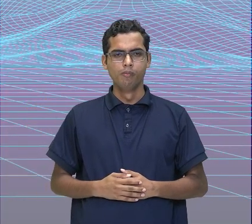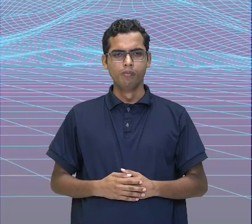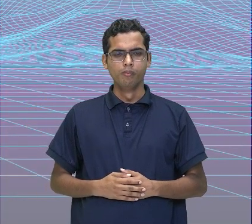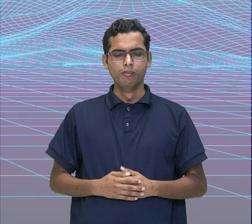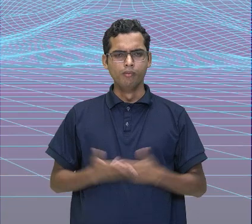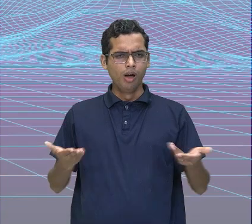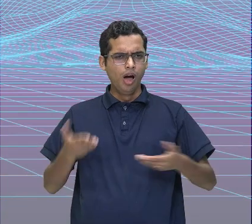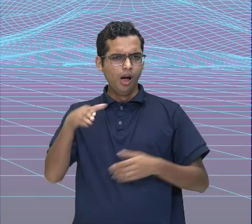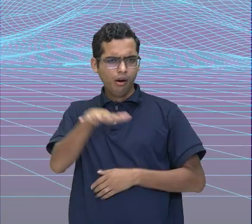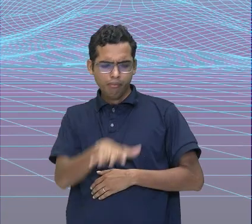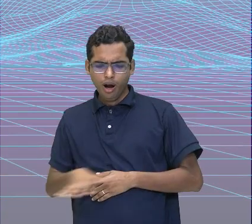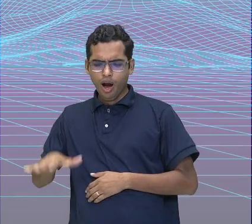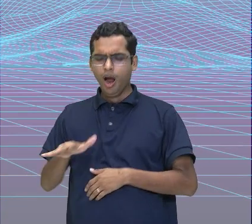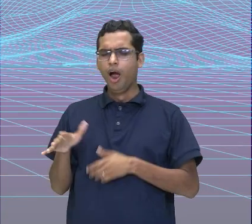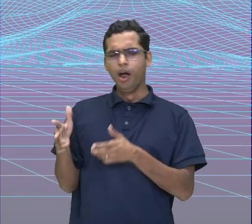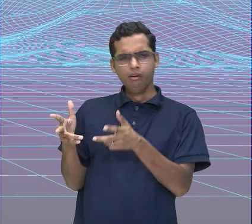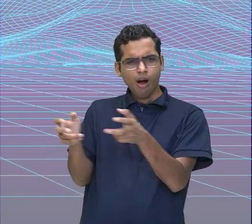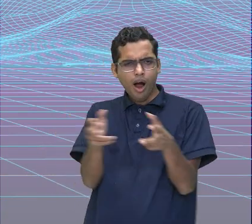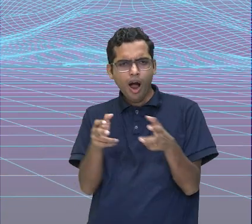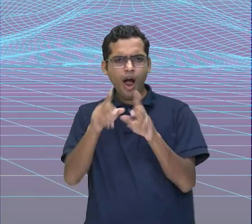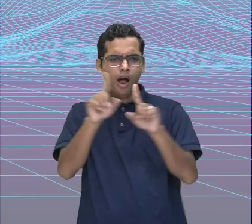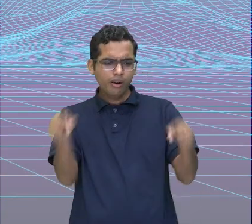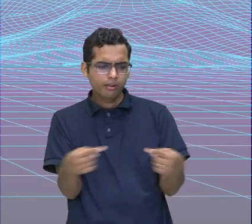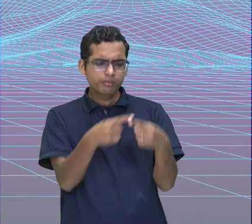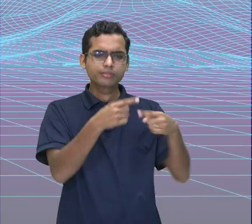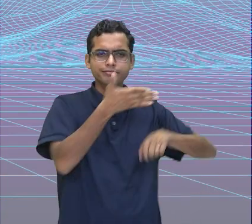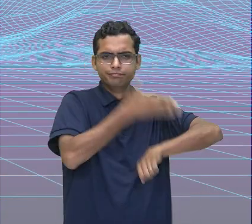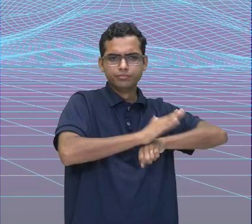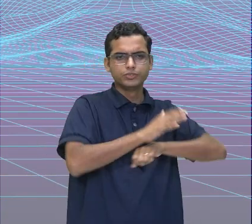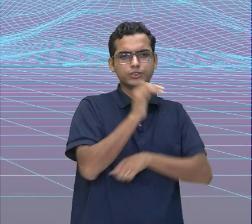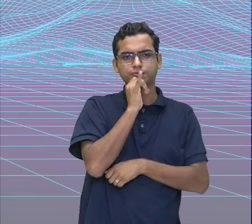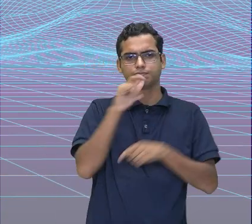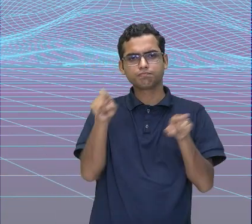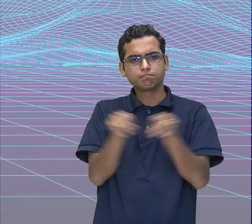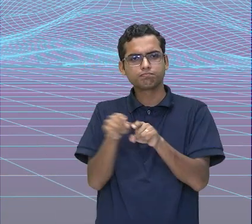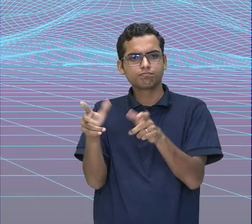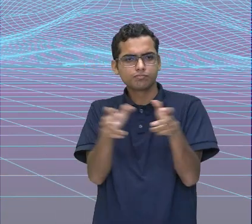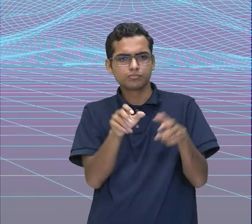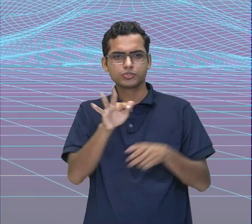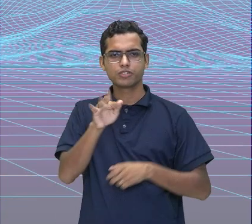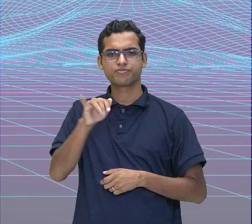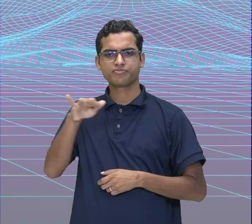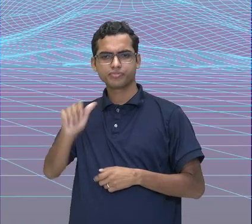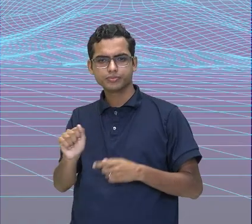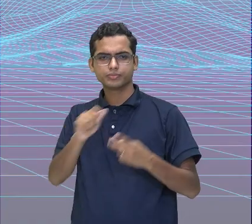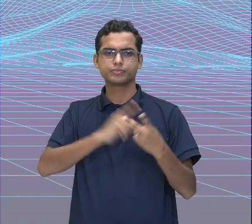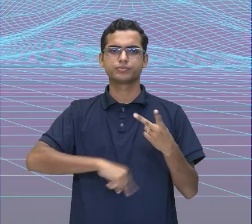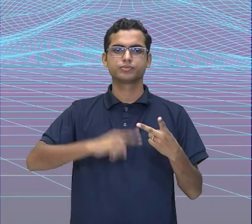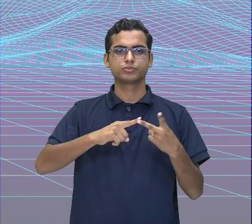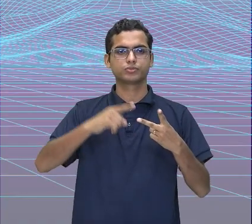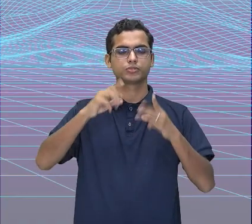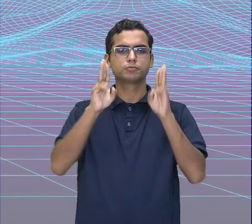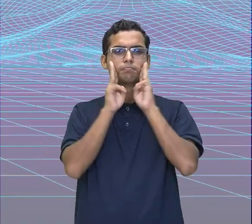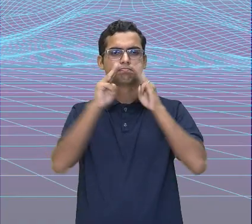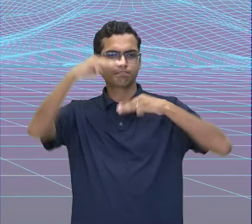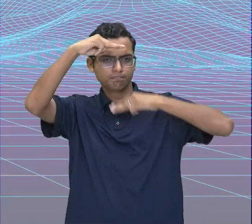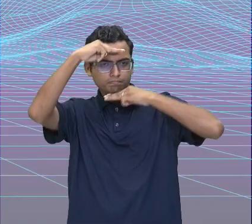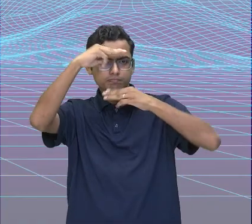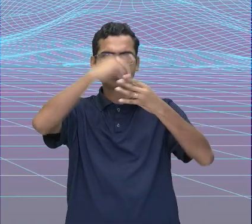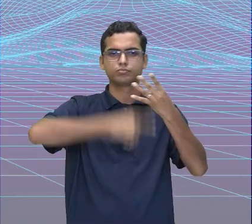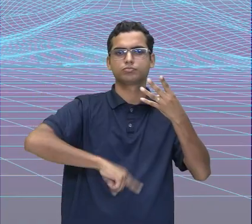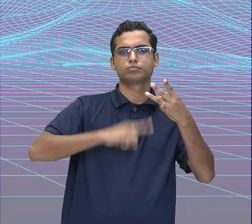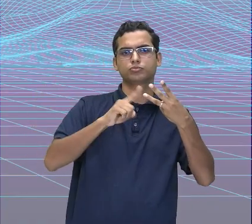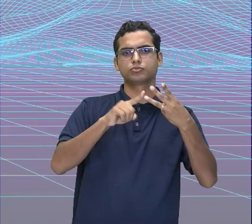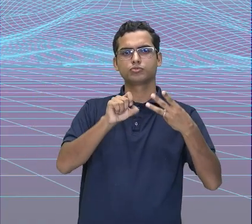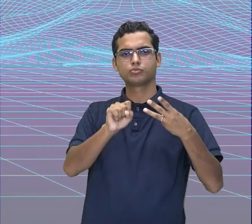dos Exergames, jogos como o Just Dance, FIFA, Minecraft, Stop e Pokémon GO, eles exemplificam, né,